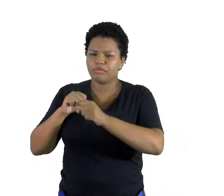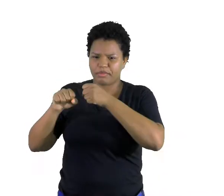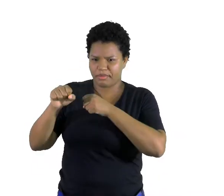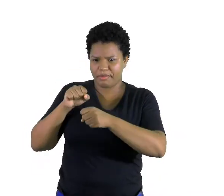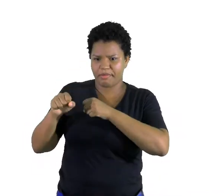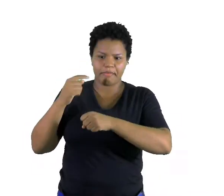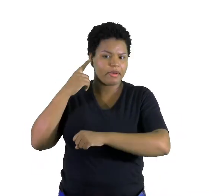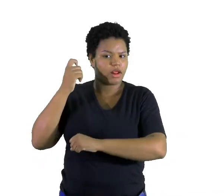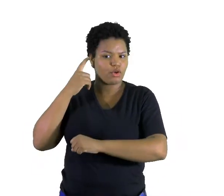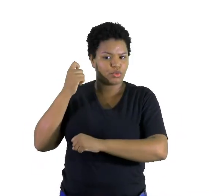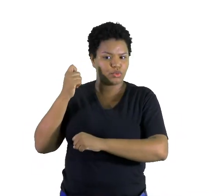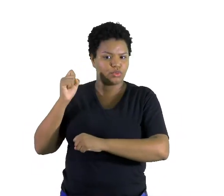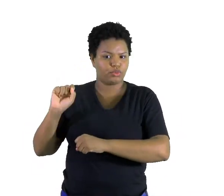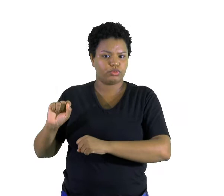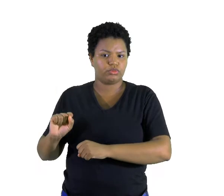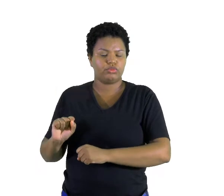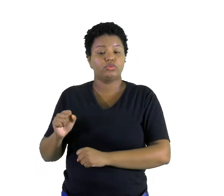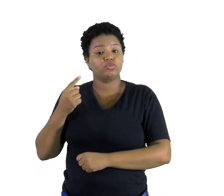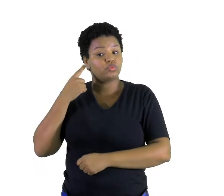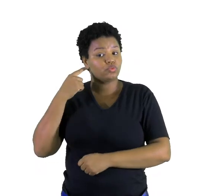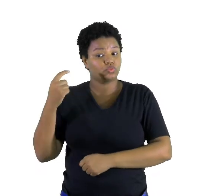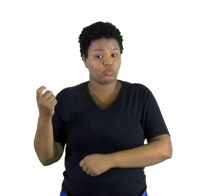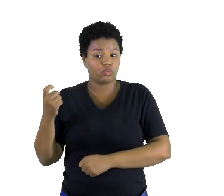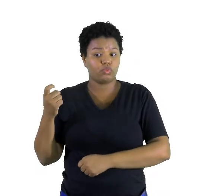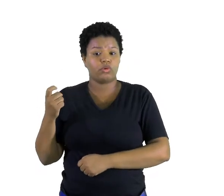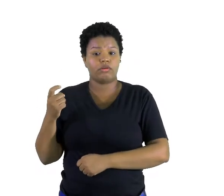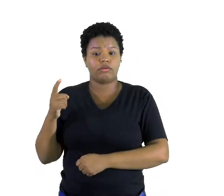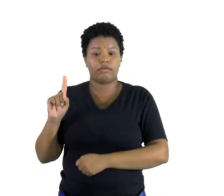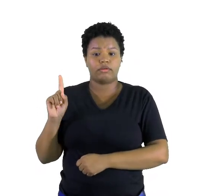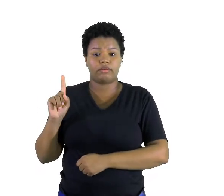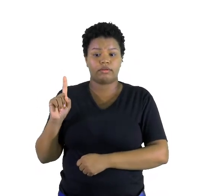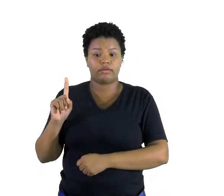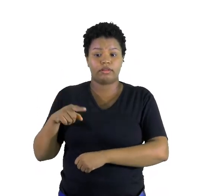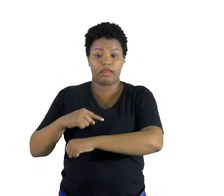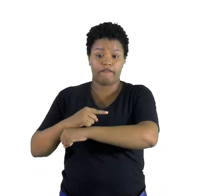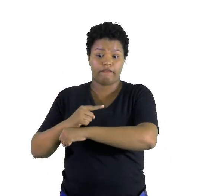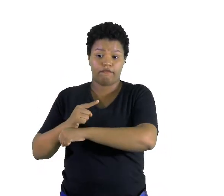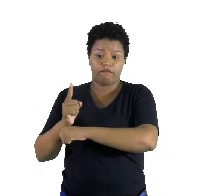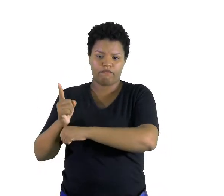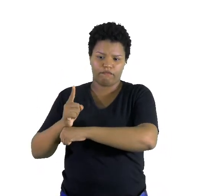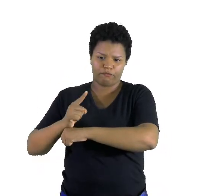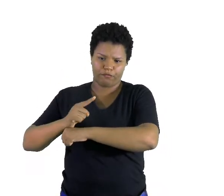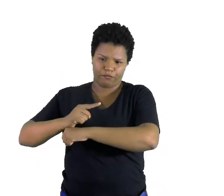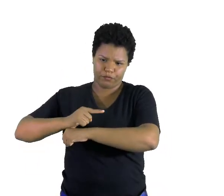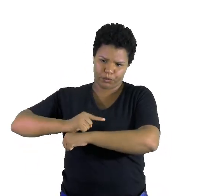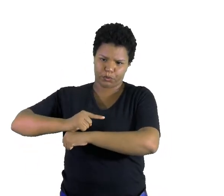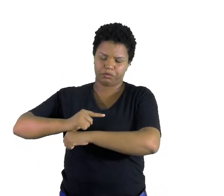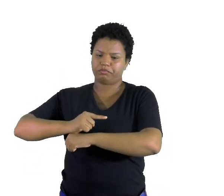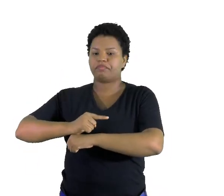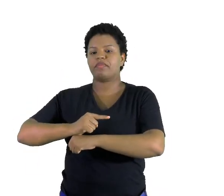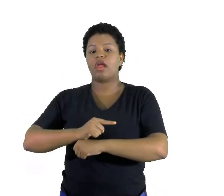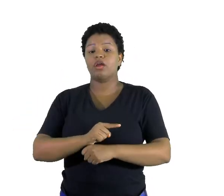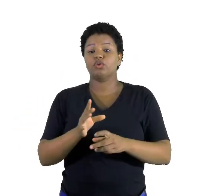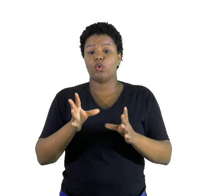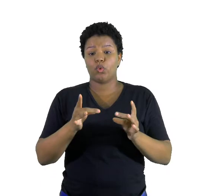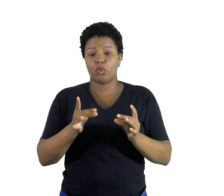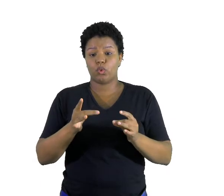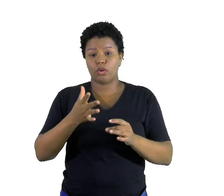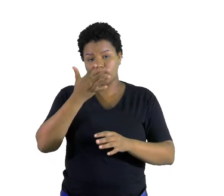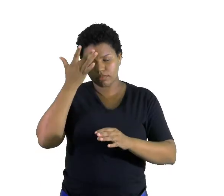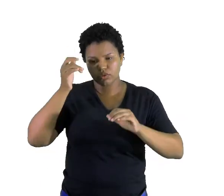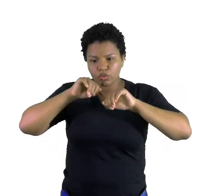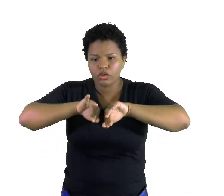Então, significa que o som tem a velocidade menor. No líquido, alguém